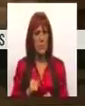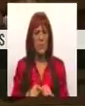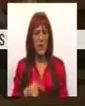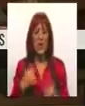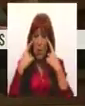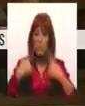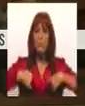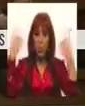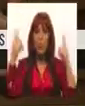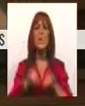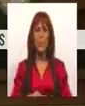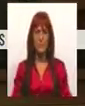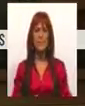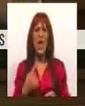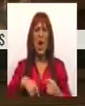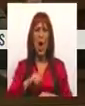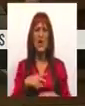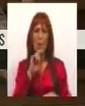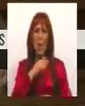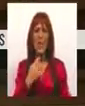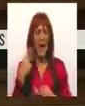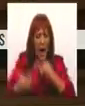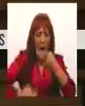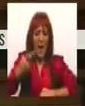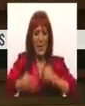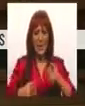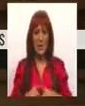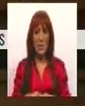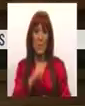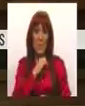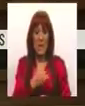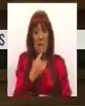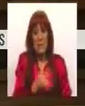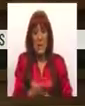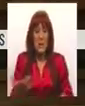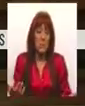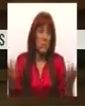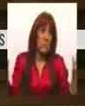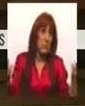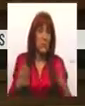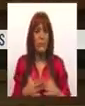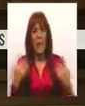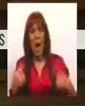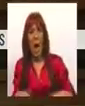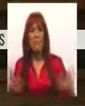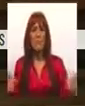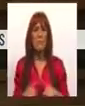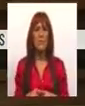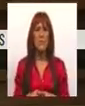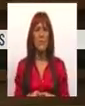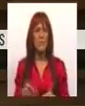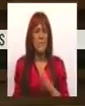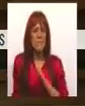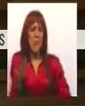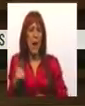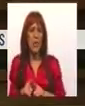seja público, que nós possamos analisar, que permita dizer que há uma